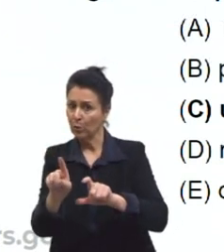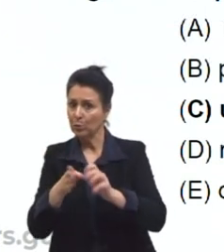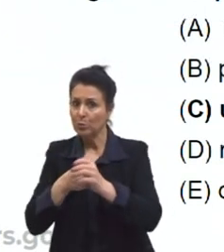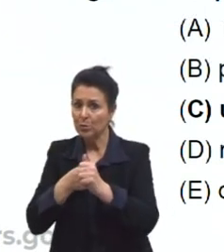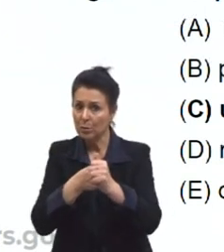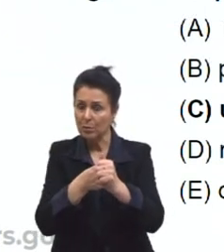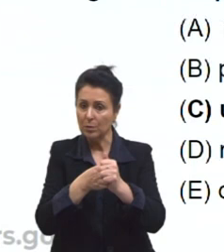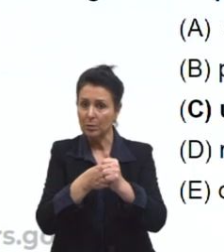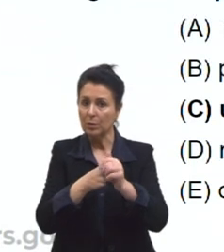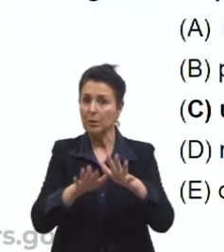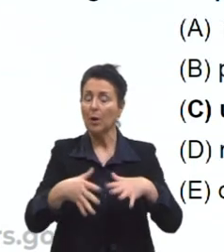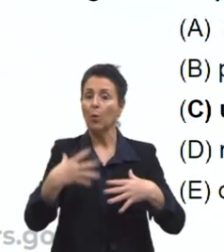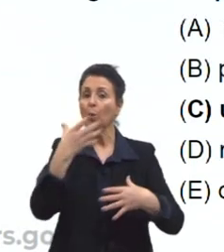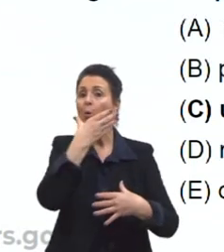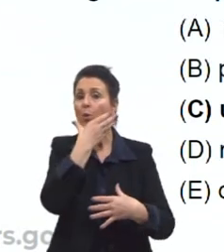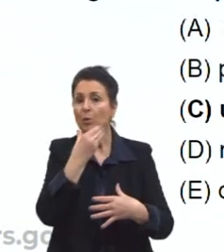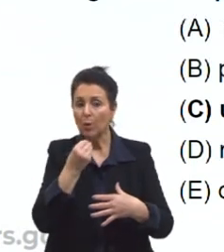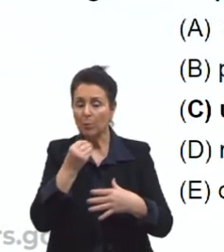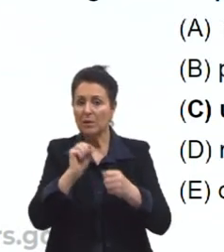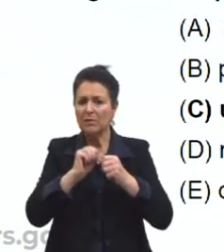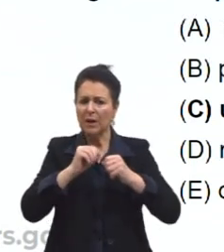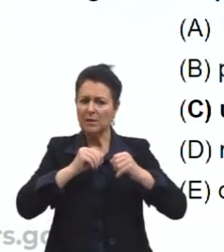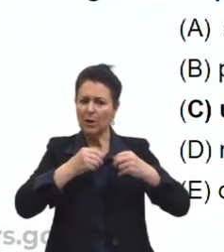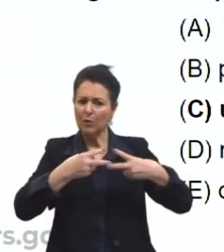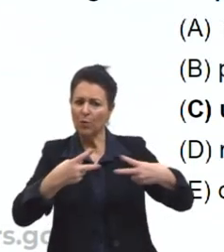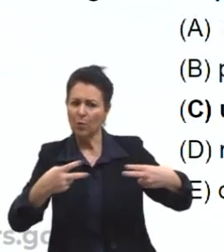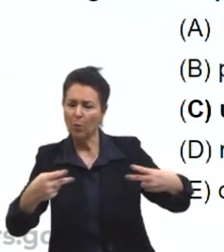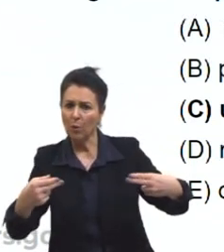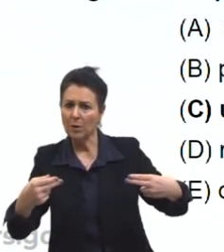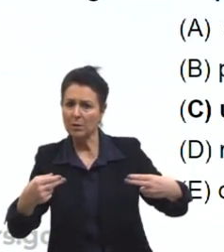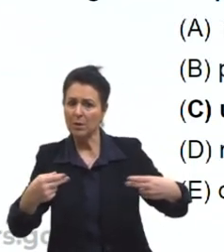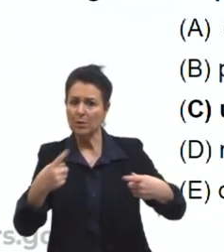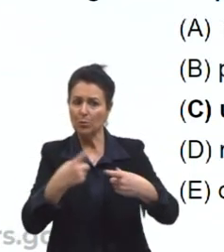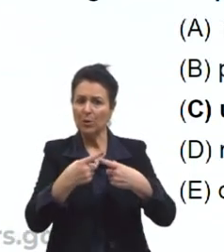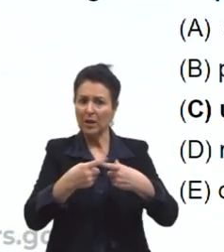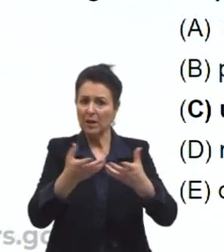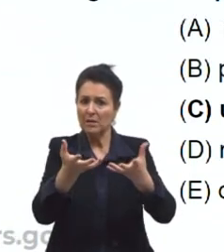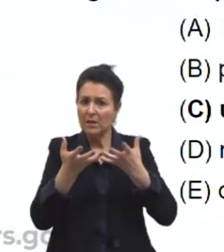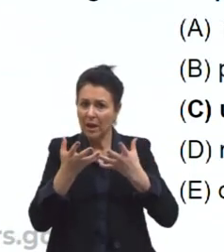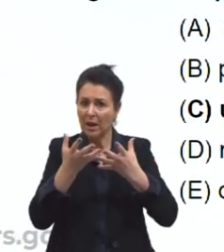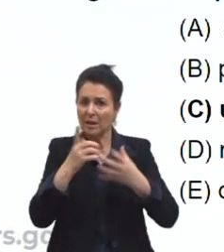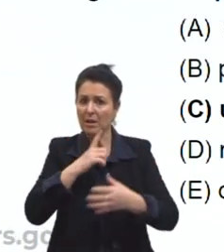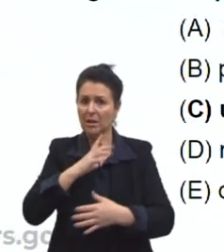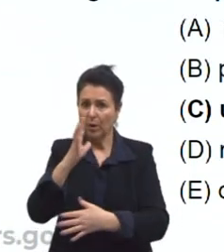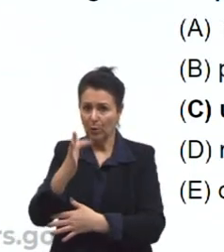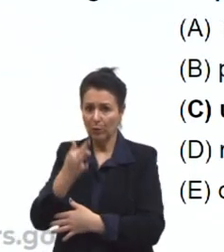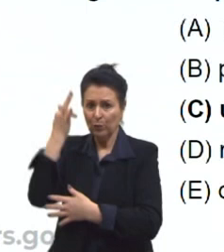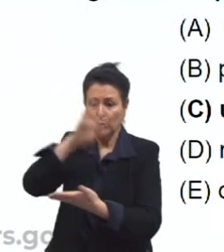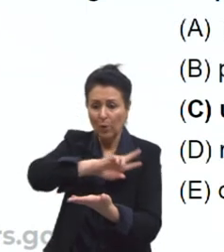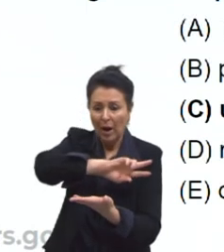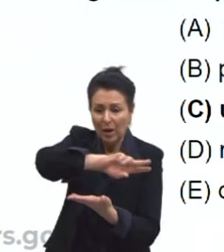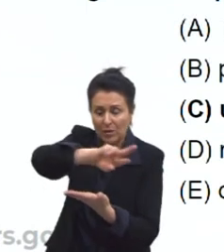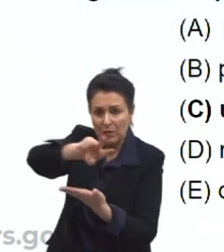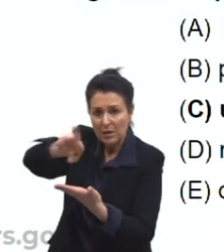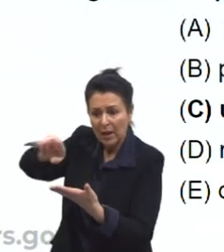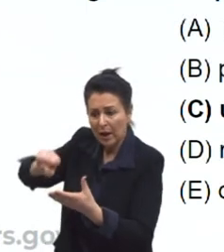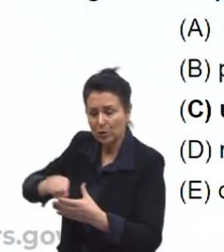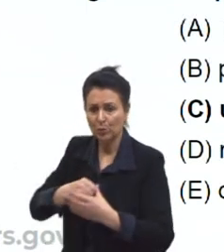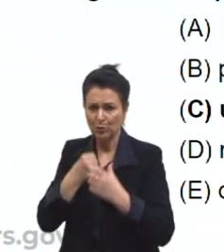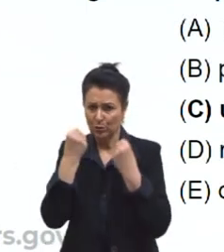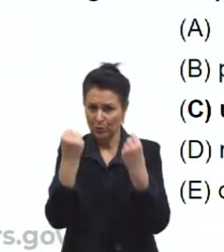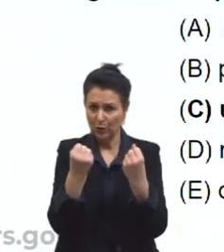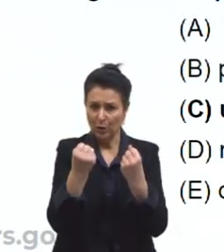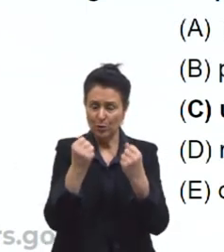agirem os homens de modos diversos em vista do fim o que a própria diversidade dos esforços e ações